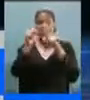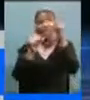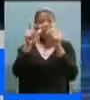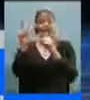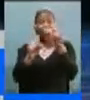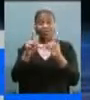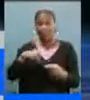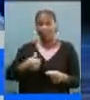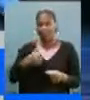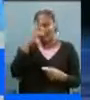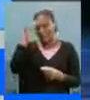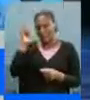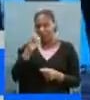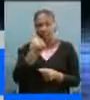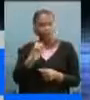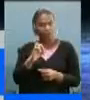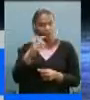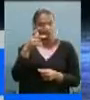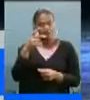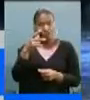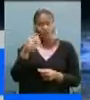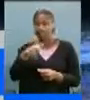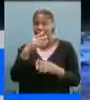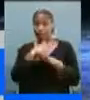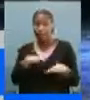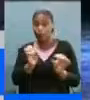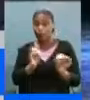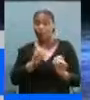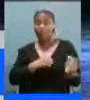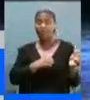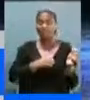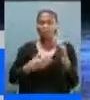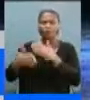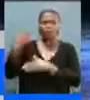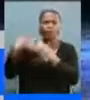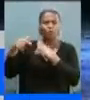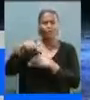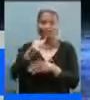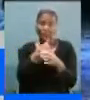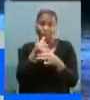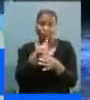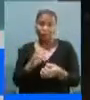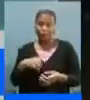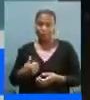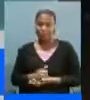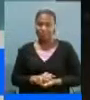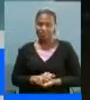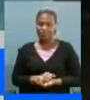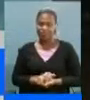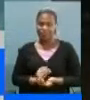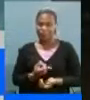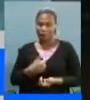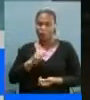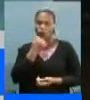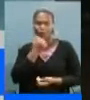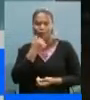Cabo Verde. A ideia é não deixar morrer as danças tradicionais destas ilhas. Para nós é